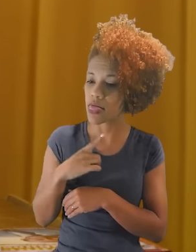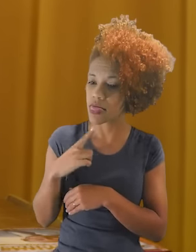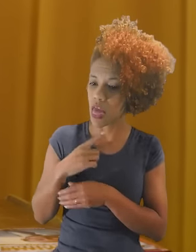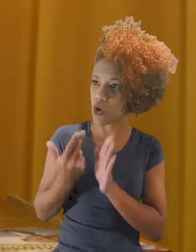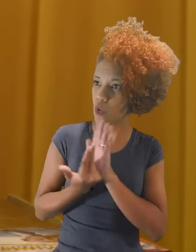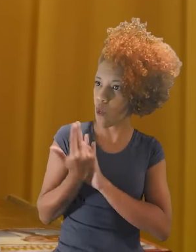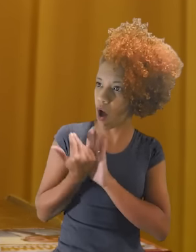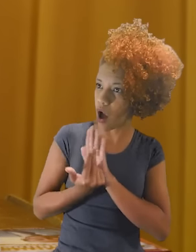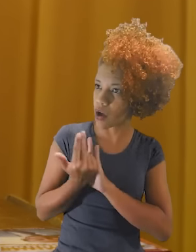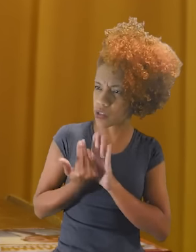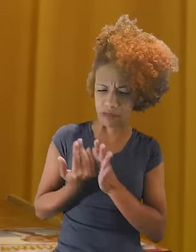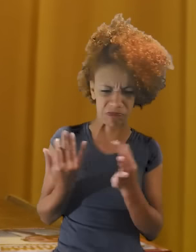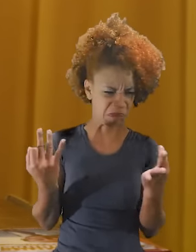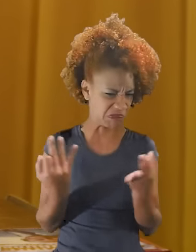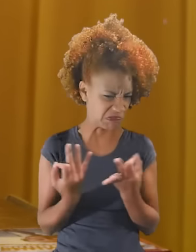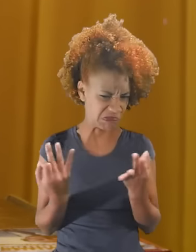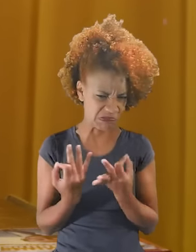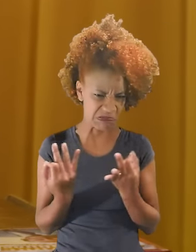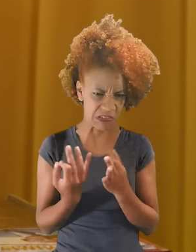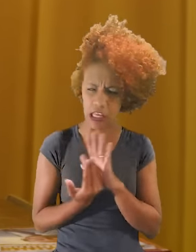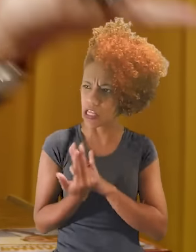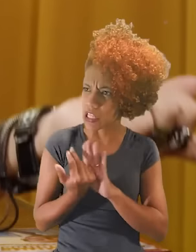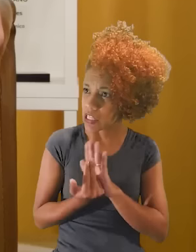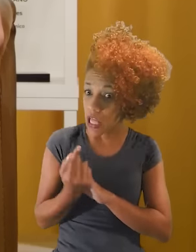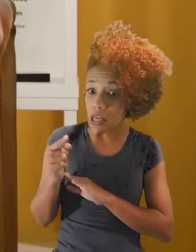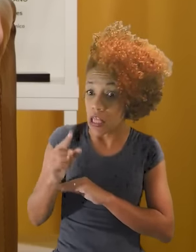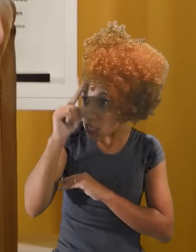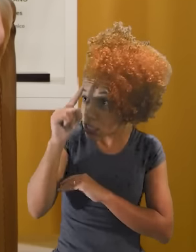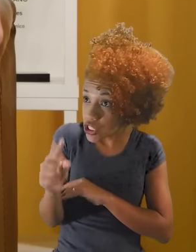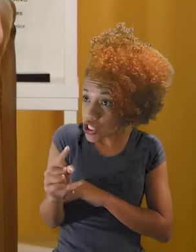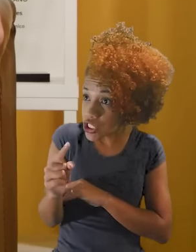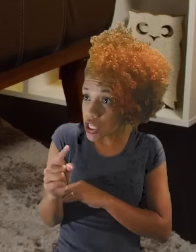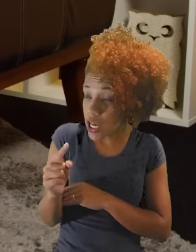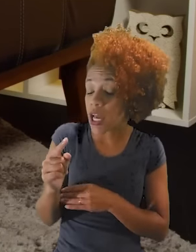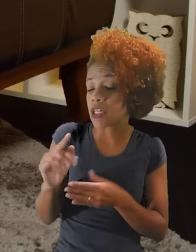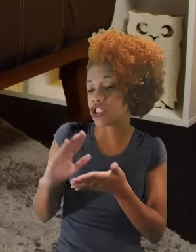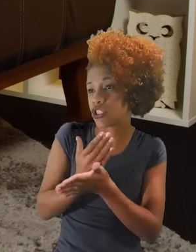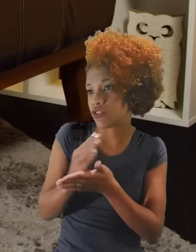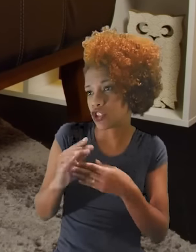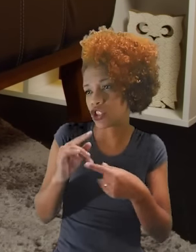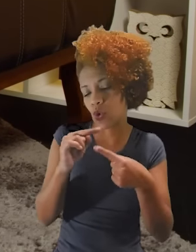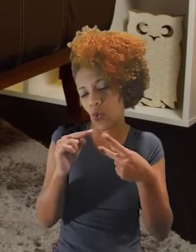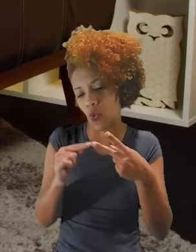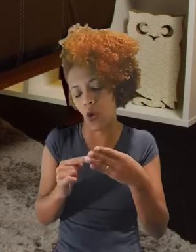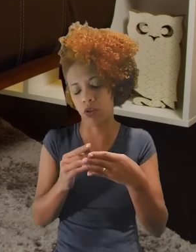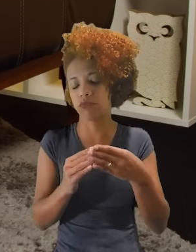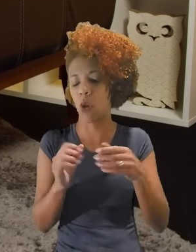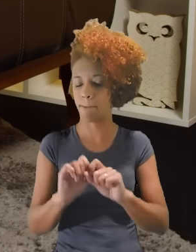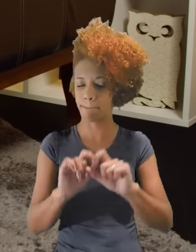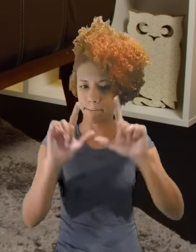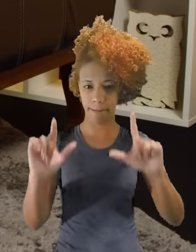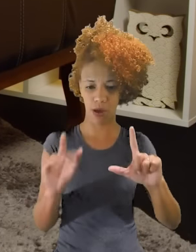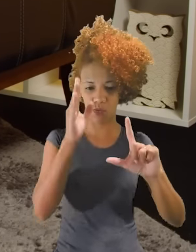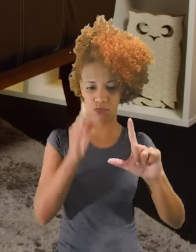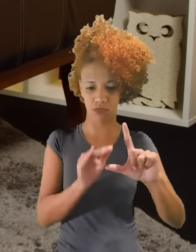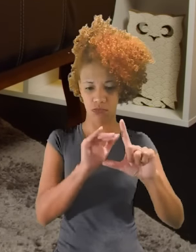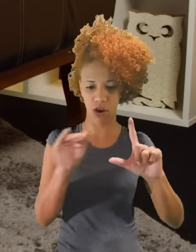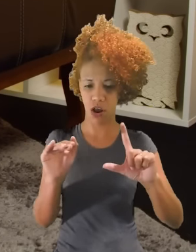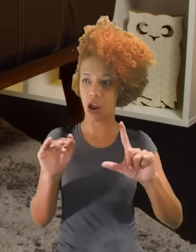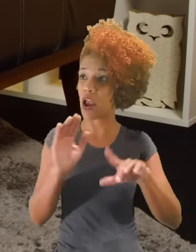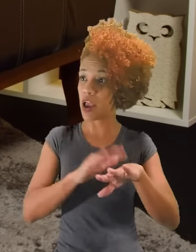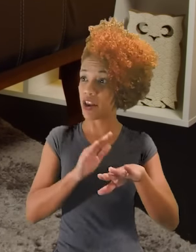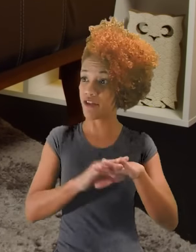o rascunho sensacional, velho. Desse dia. Uau. Então é dividido em quatro, eles dividem um papel em quatro, e ele faz quatro tipos de